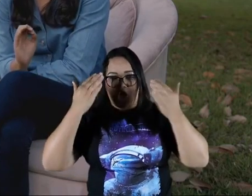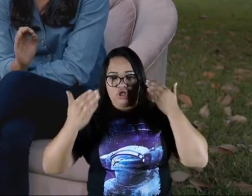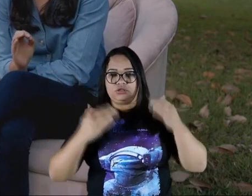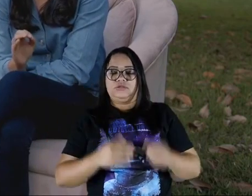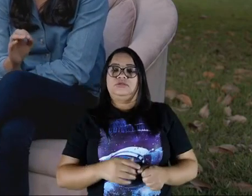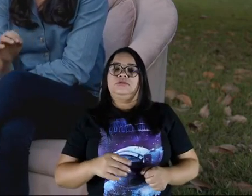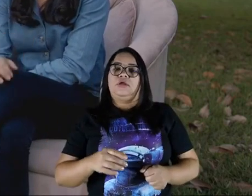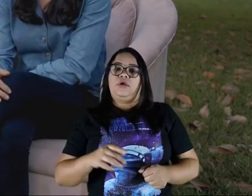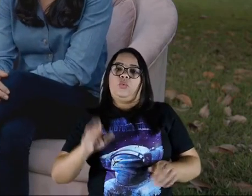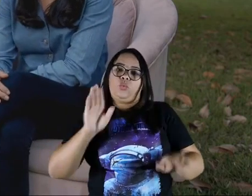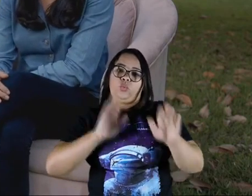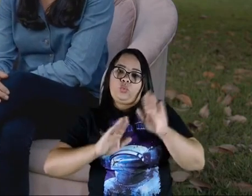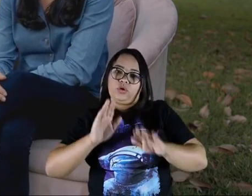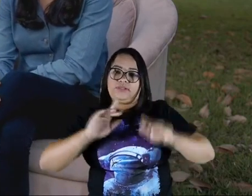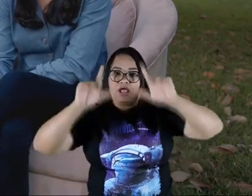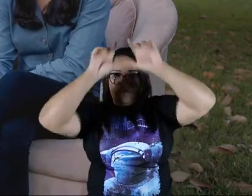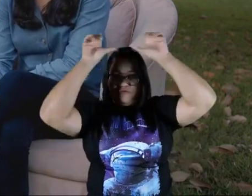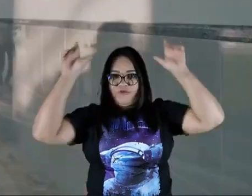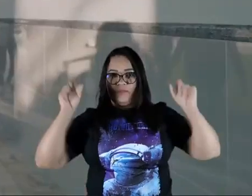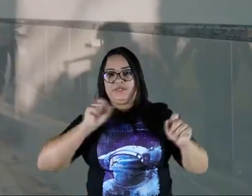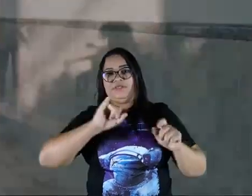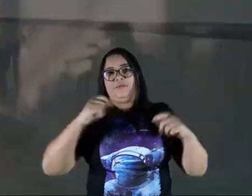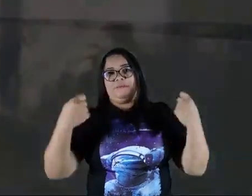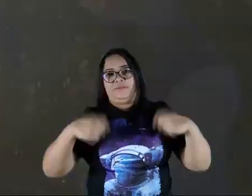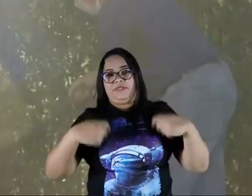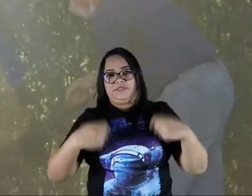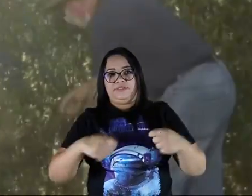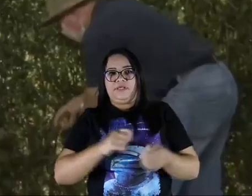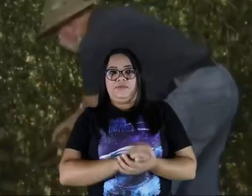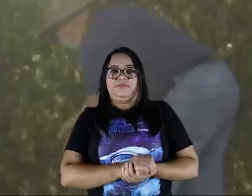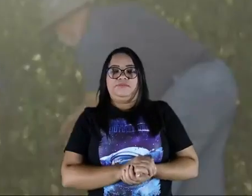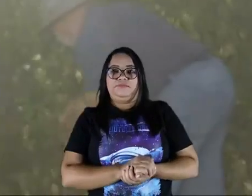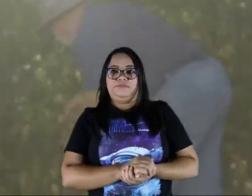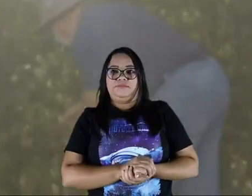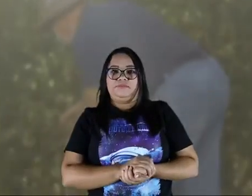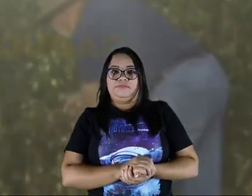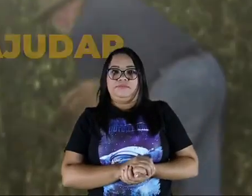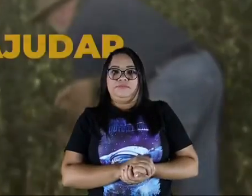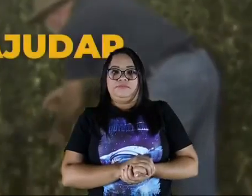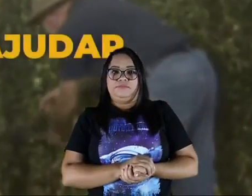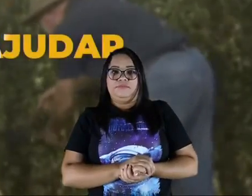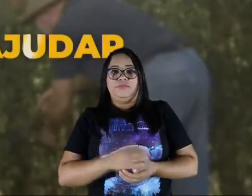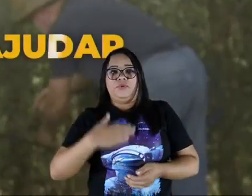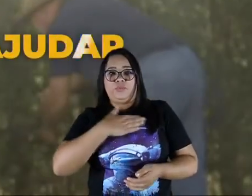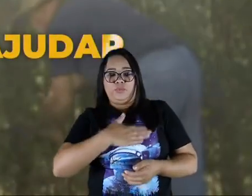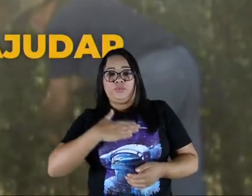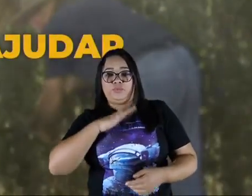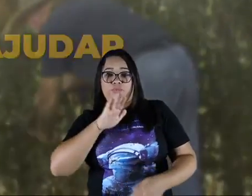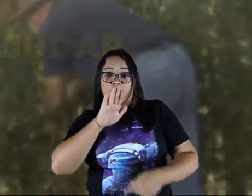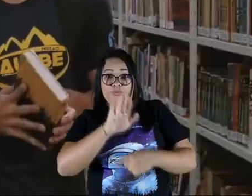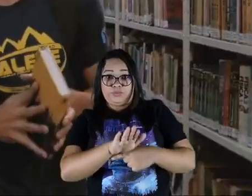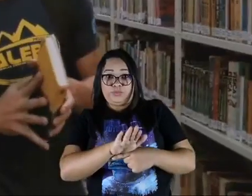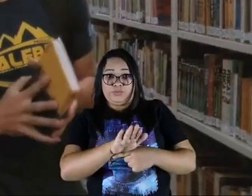dos cuidados de enfermagem sempre que necessário. Dentro do... Porque eu gosto de ajudar.